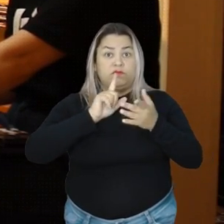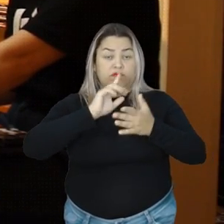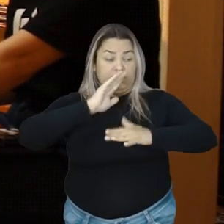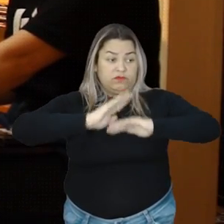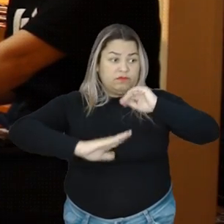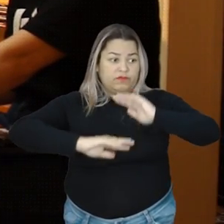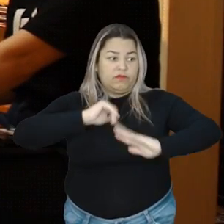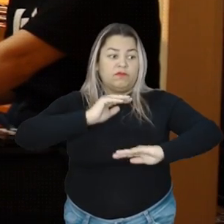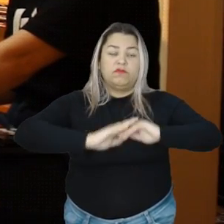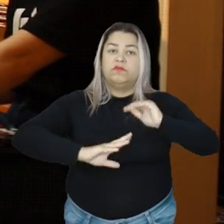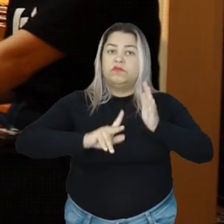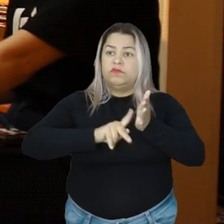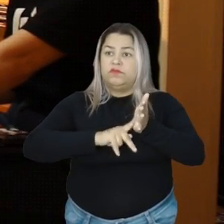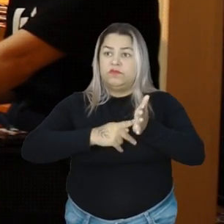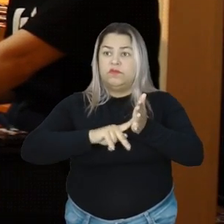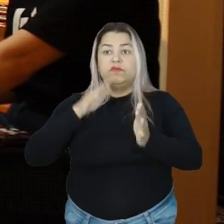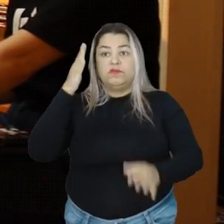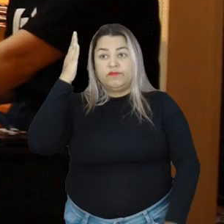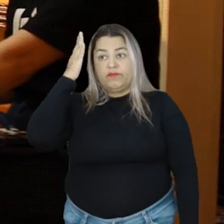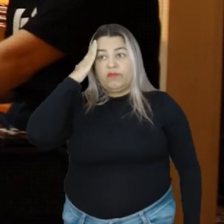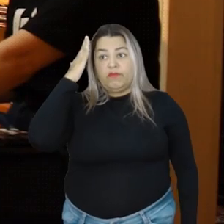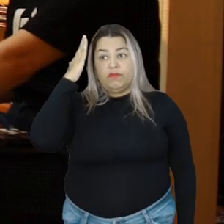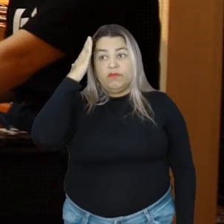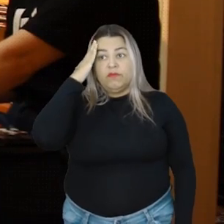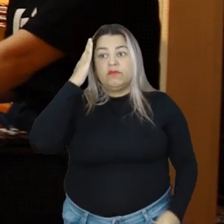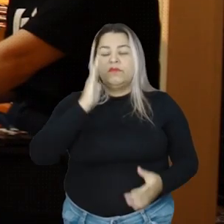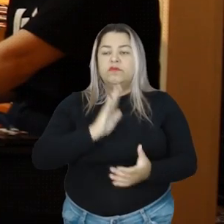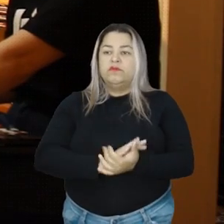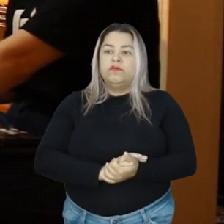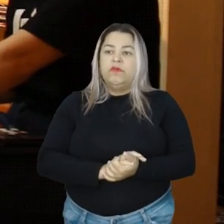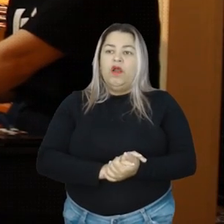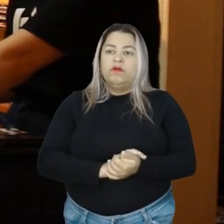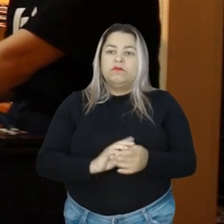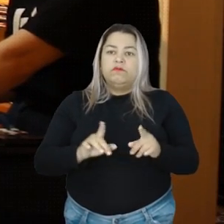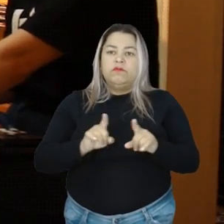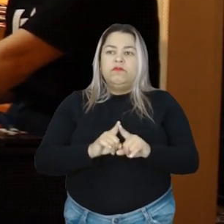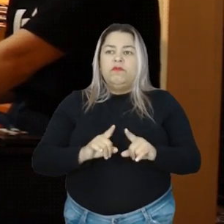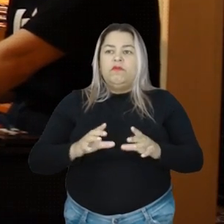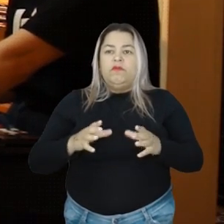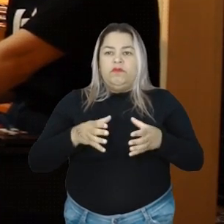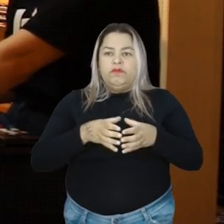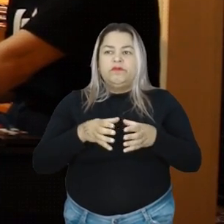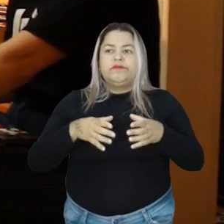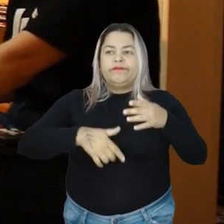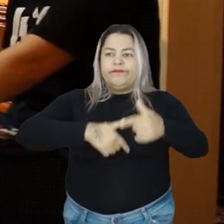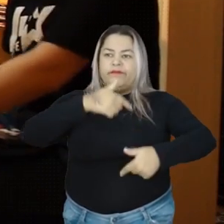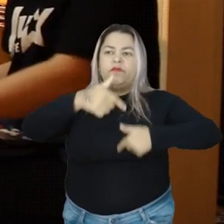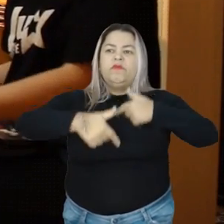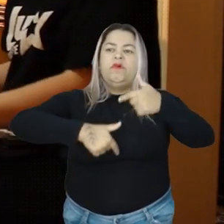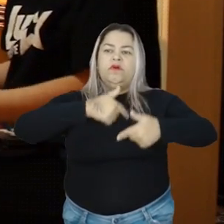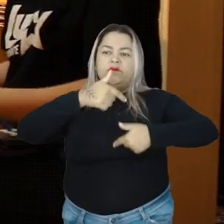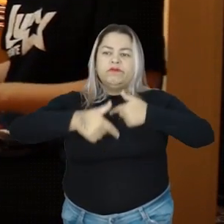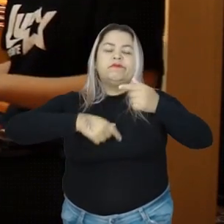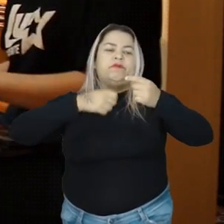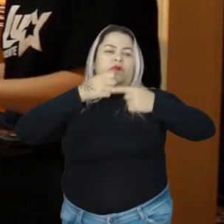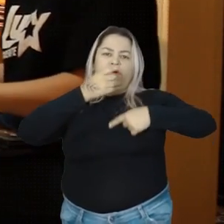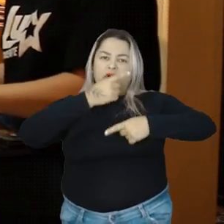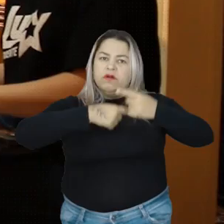sabe? Primeiro que os sindicatos são uma arma da classe trabalhadora, de todas as categorias, é uma